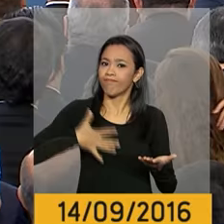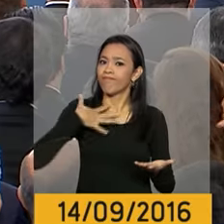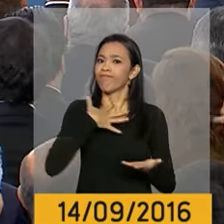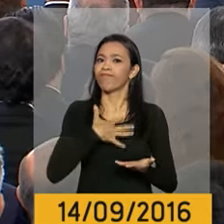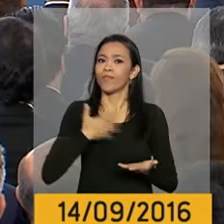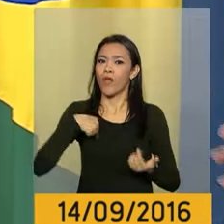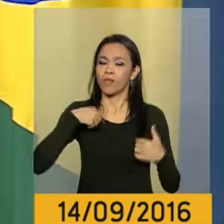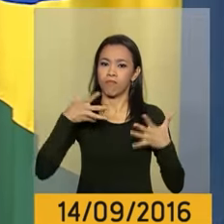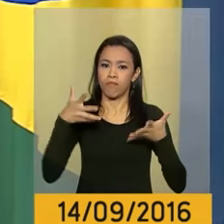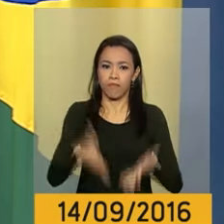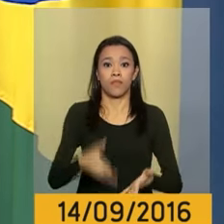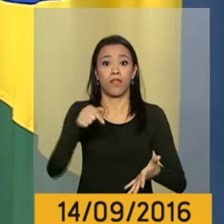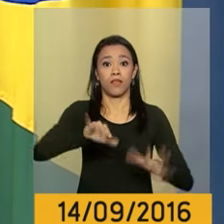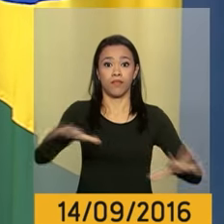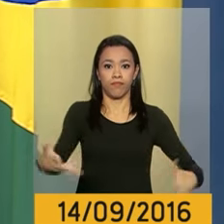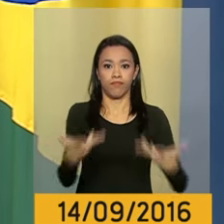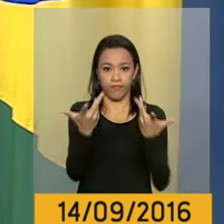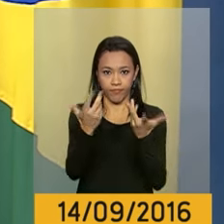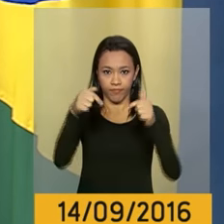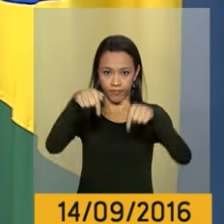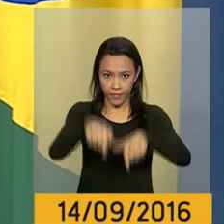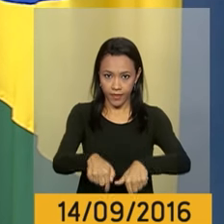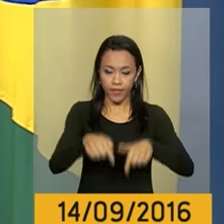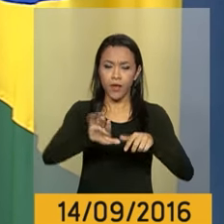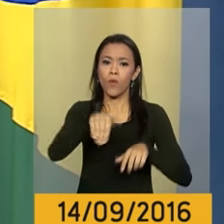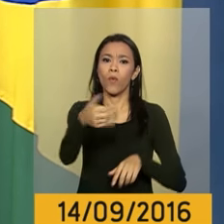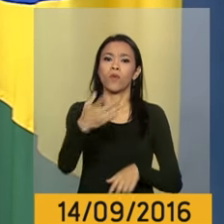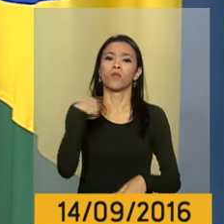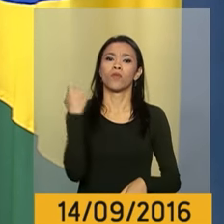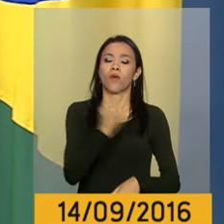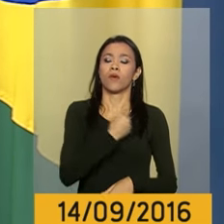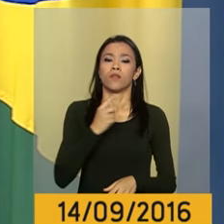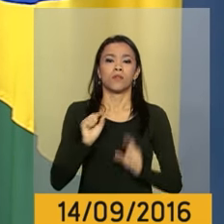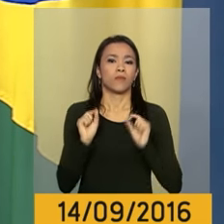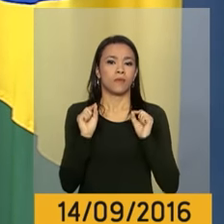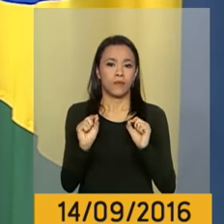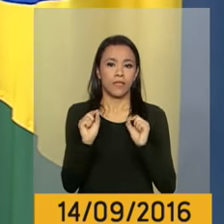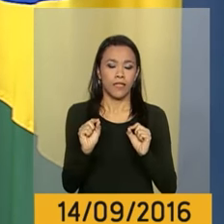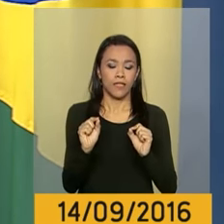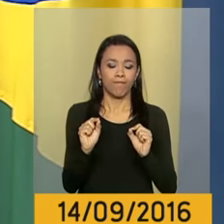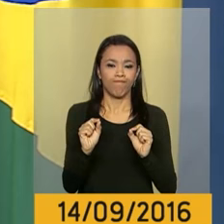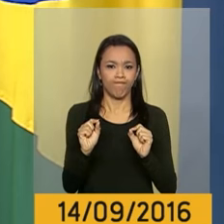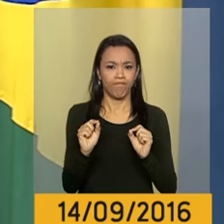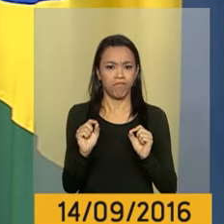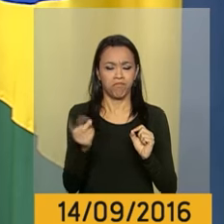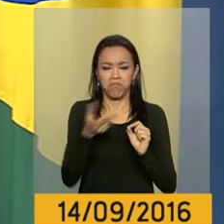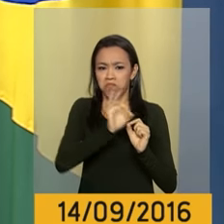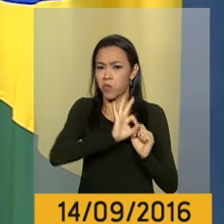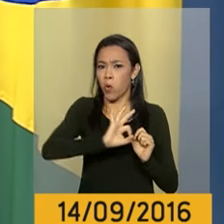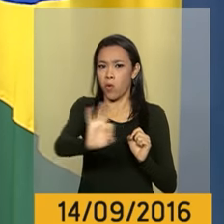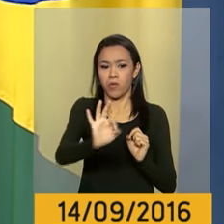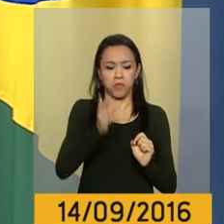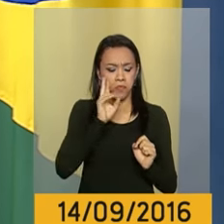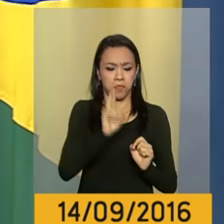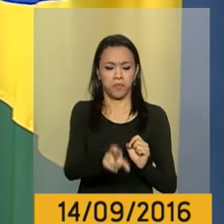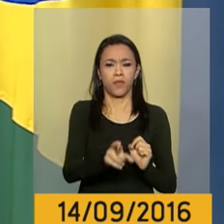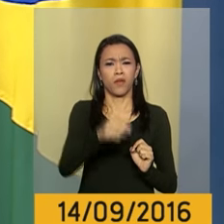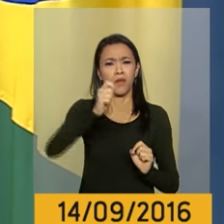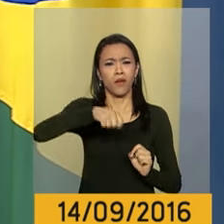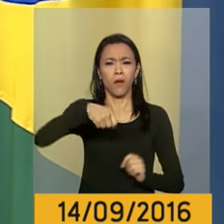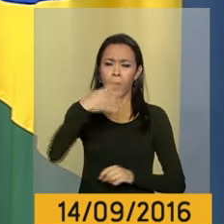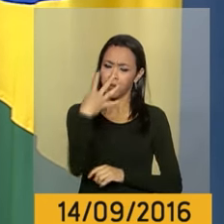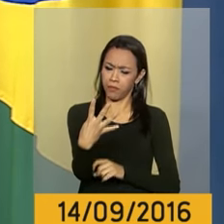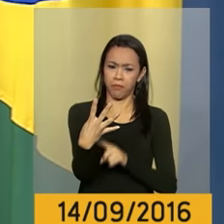nós participamos dessa solenidade. Quando nós verificamos um resultado esplêndido em